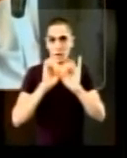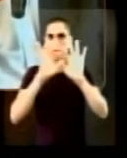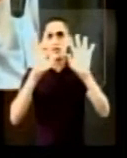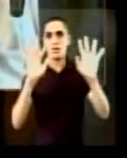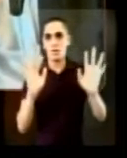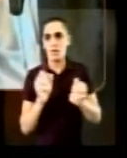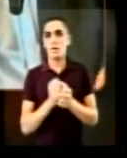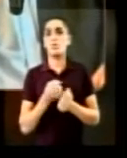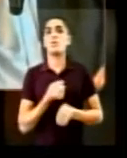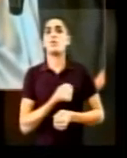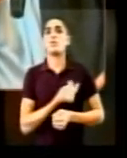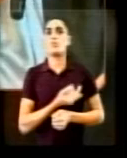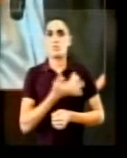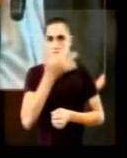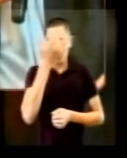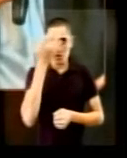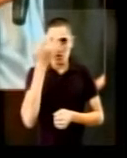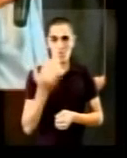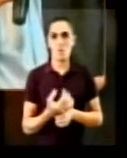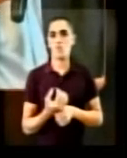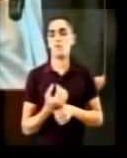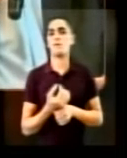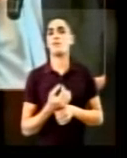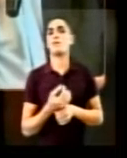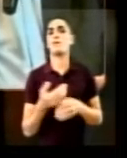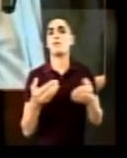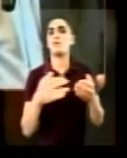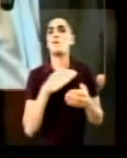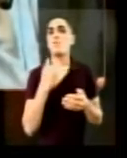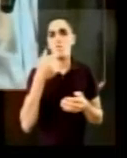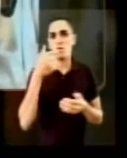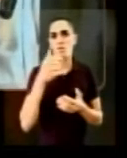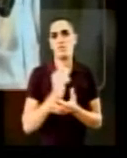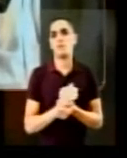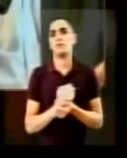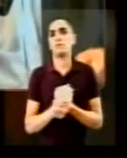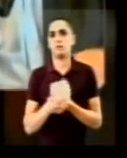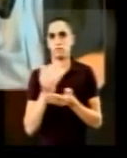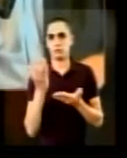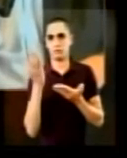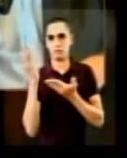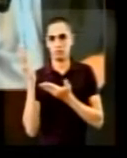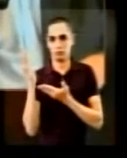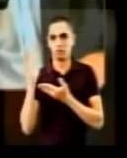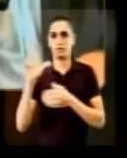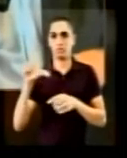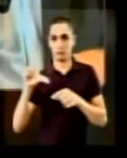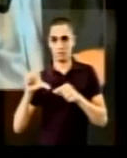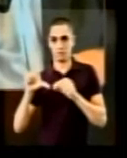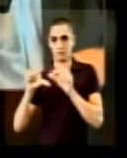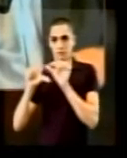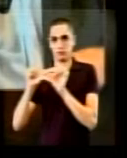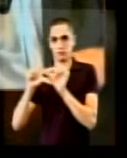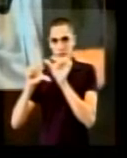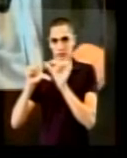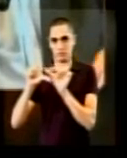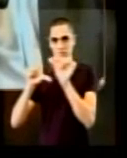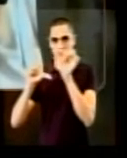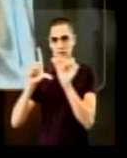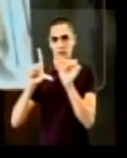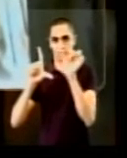slide. Nós vamos apresentar que, como a gente tem